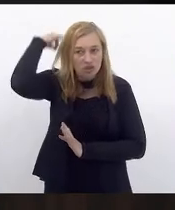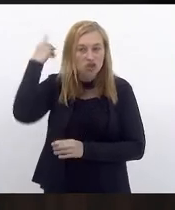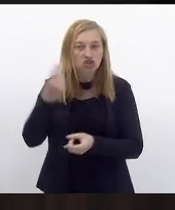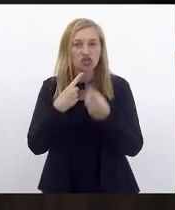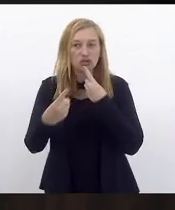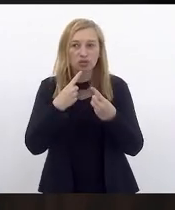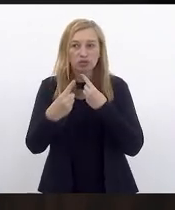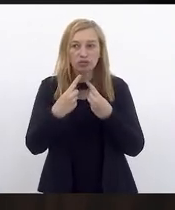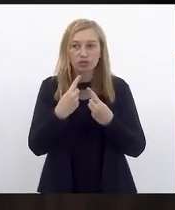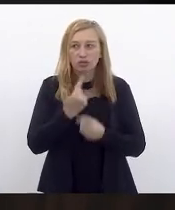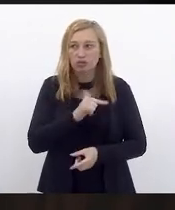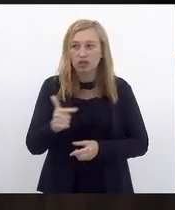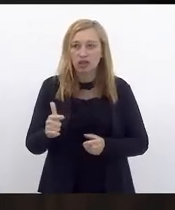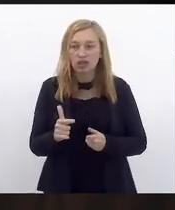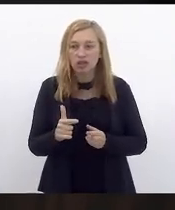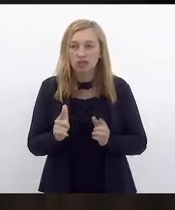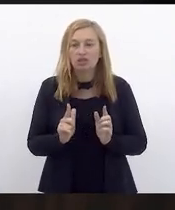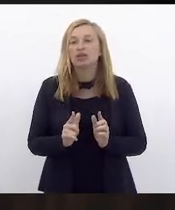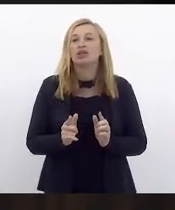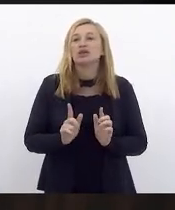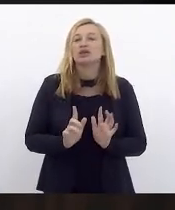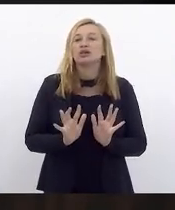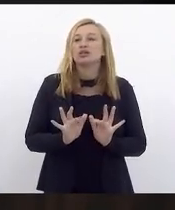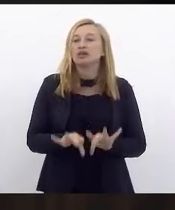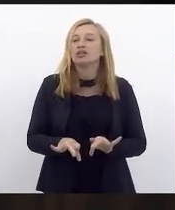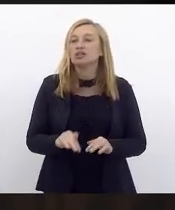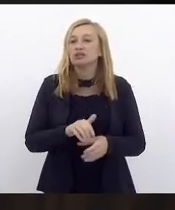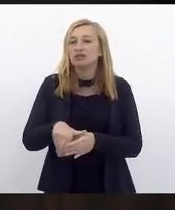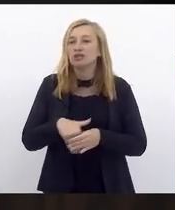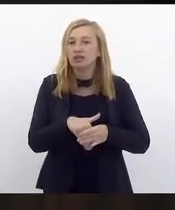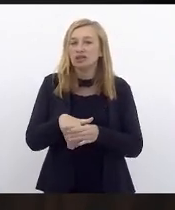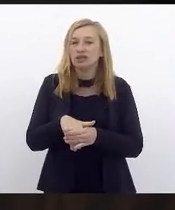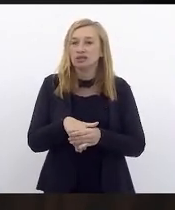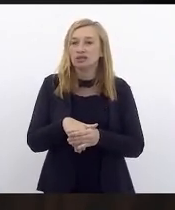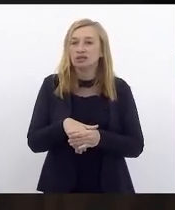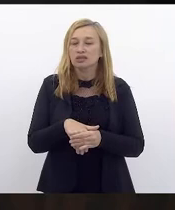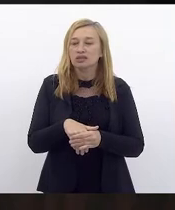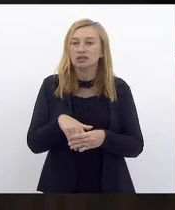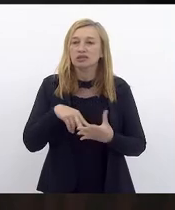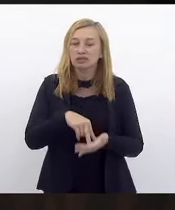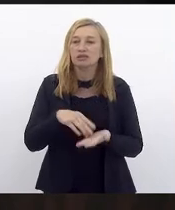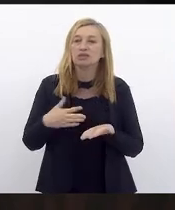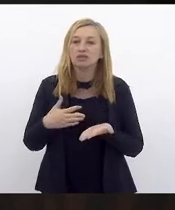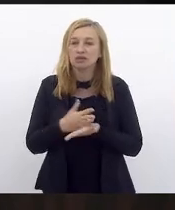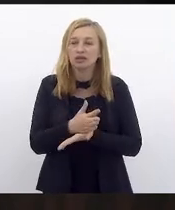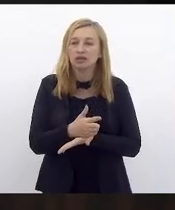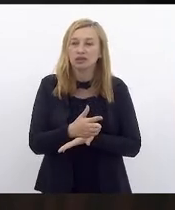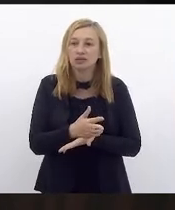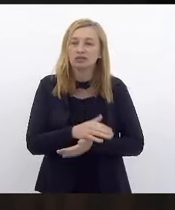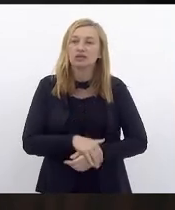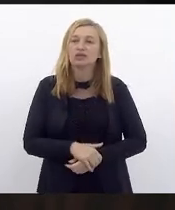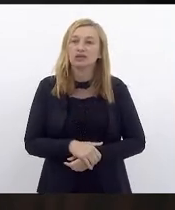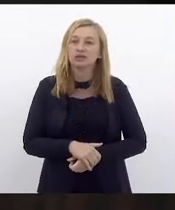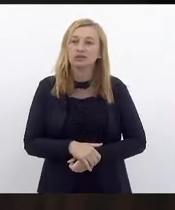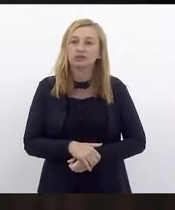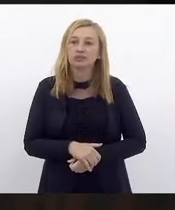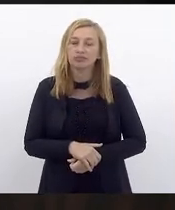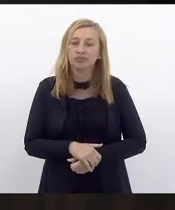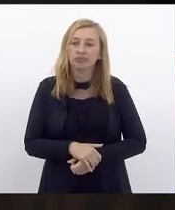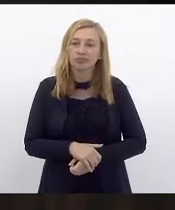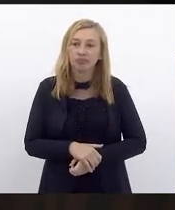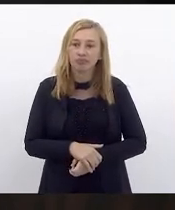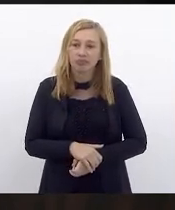discussão. Não havendo quem queira discutir, encerrada a discussão. Em votação. Os senhores que aprovam, permaneçam como estão. Aprovado. Vai à